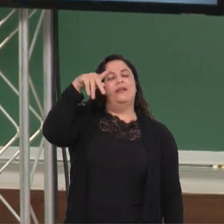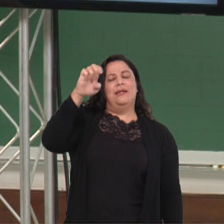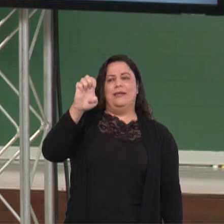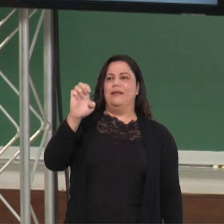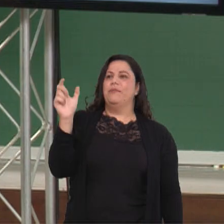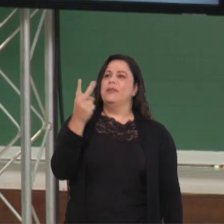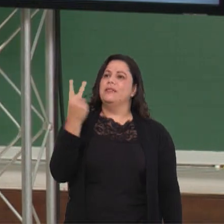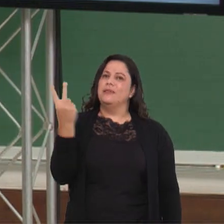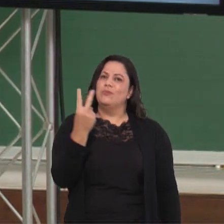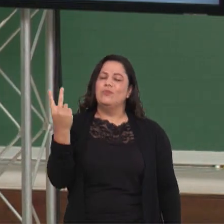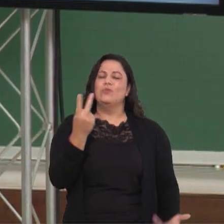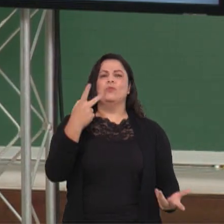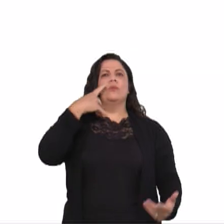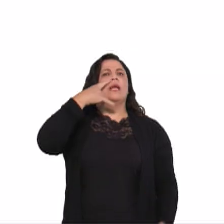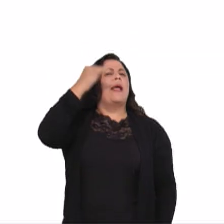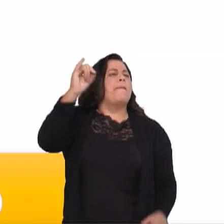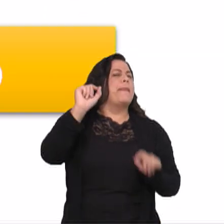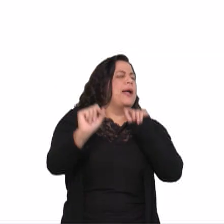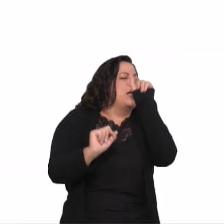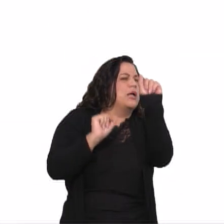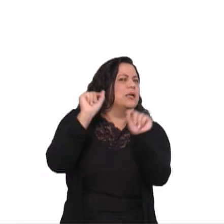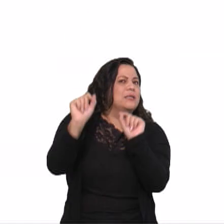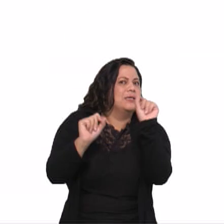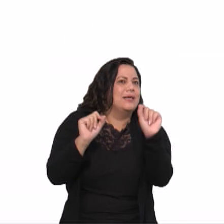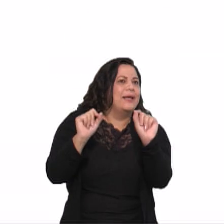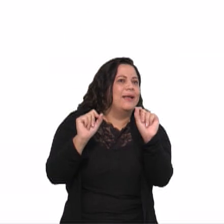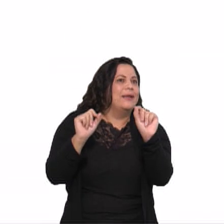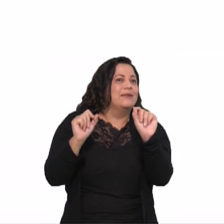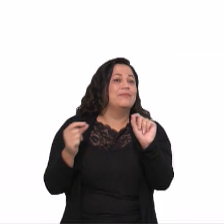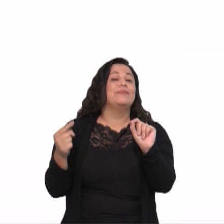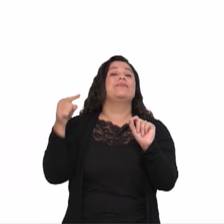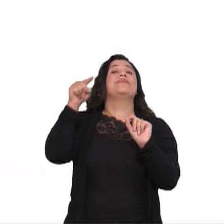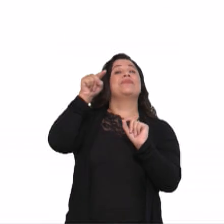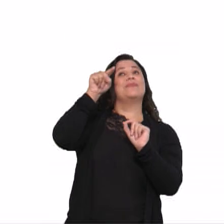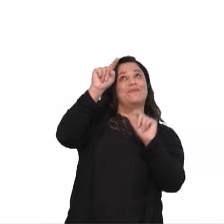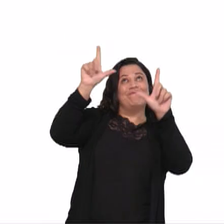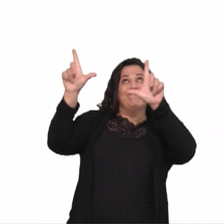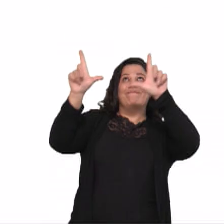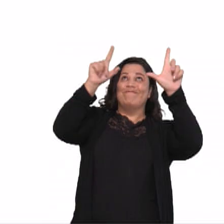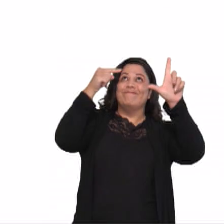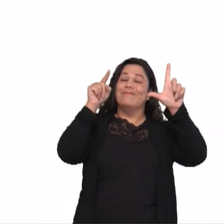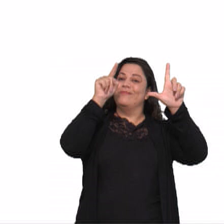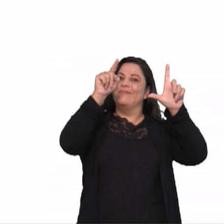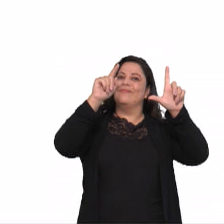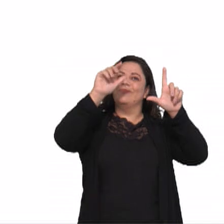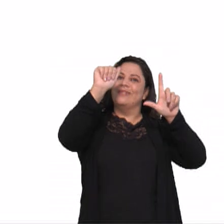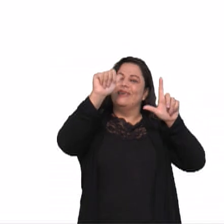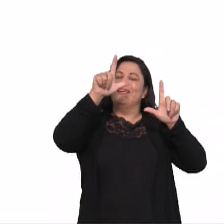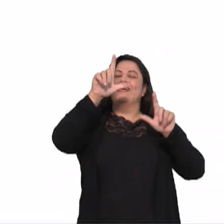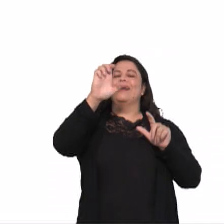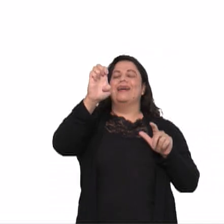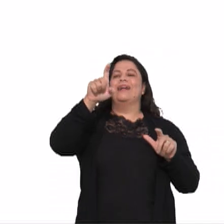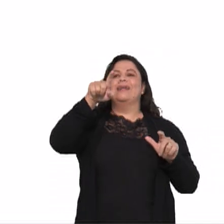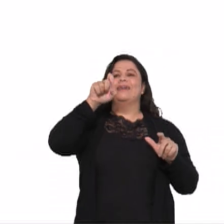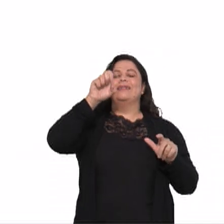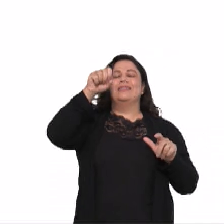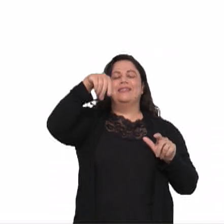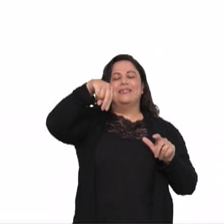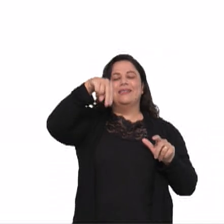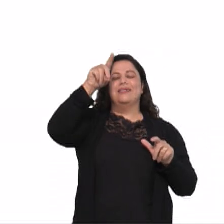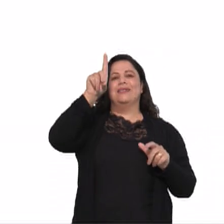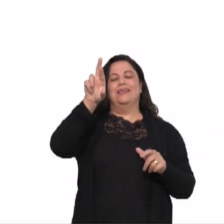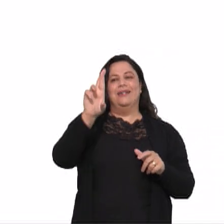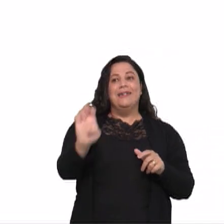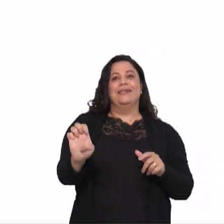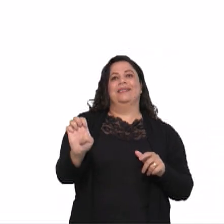lá? Tá lembrado? Ele é o pai de Alexandre Magno ou Alexandre o Grande. Depois que